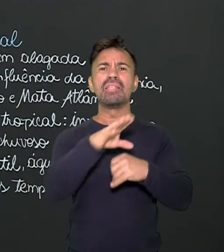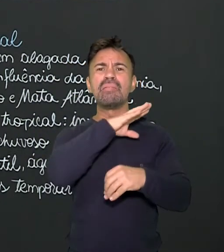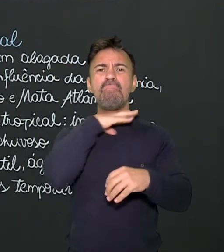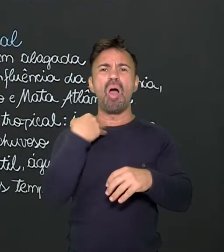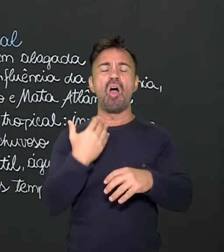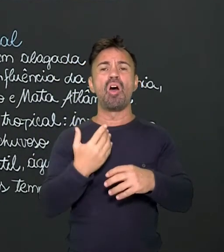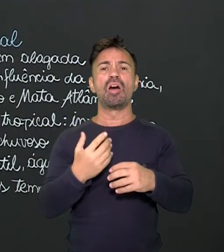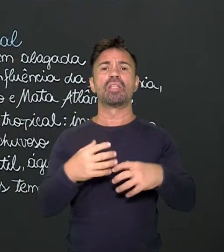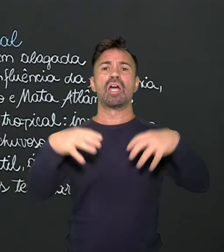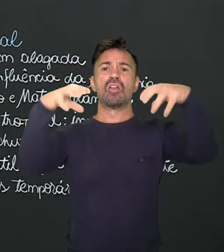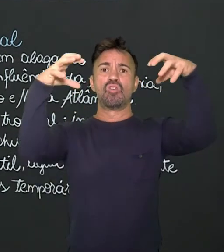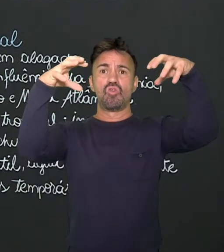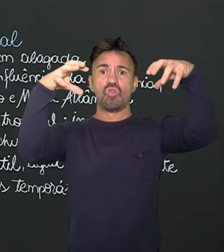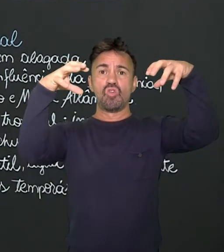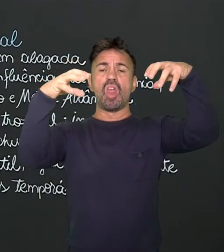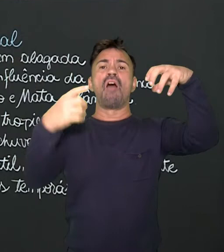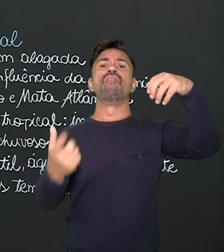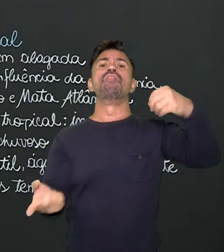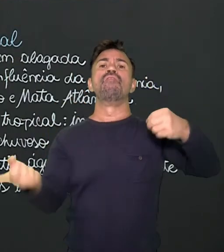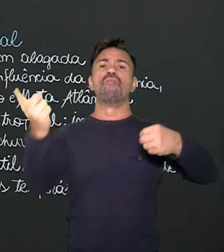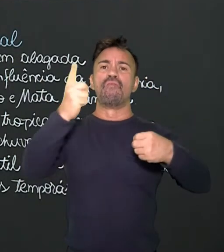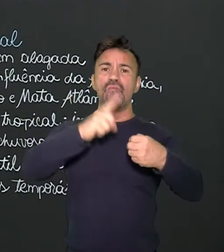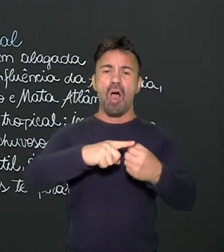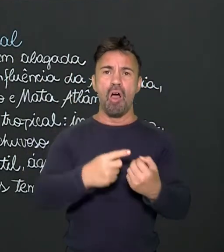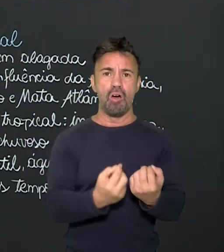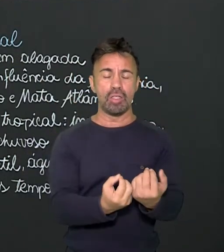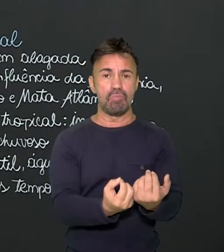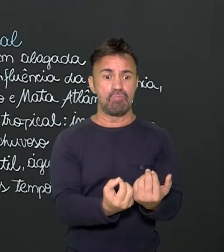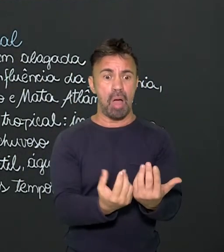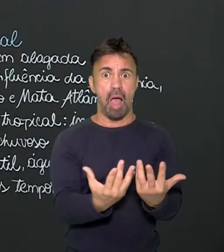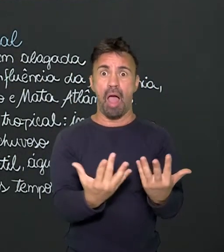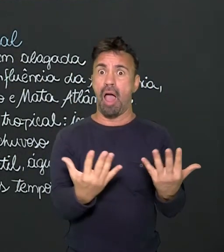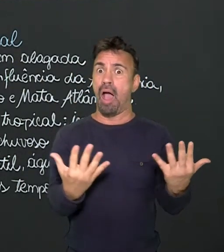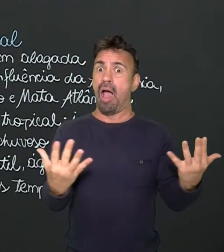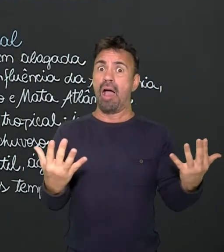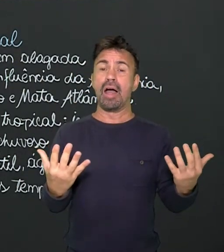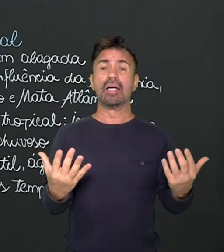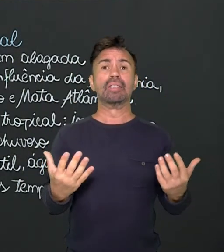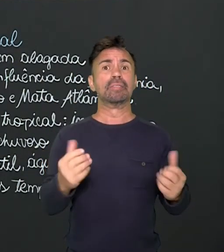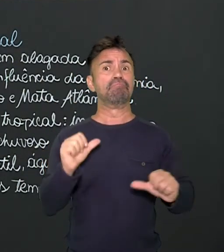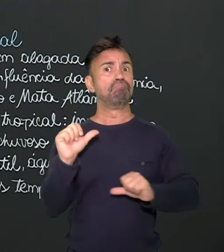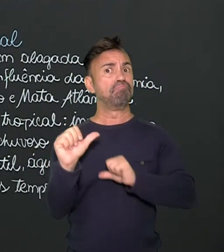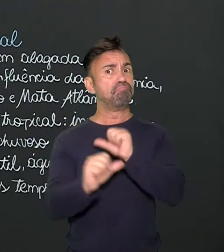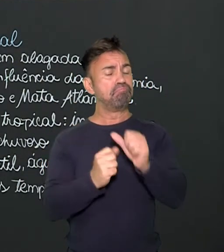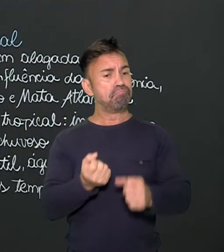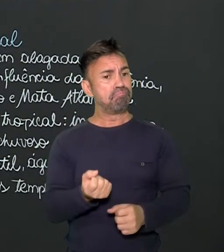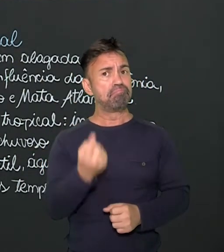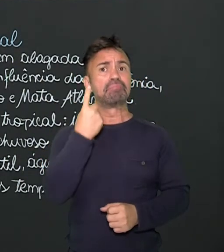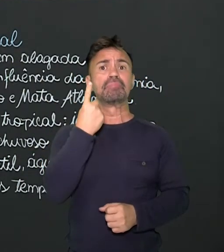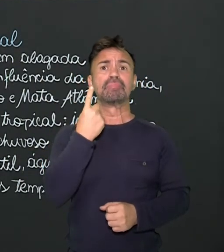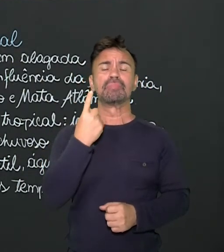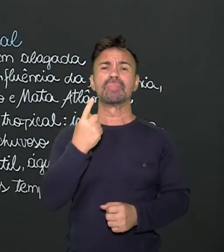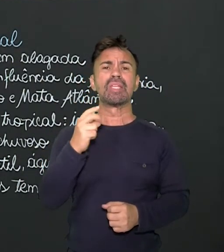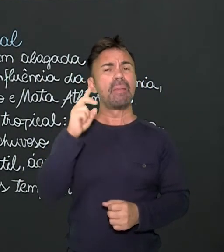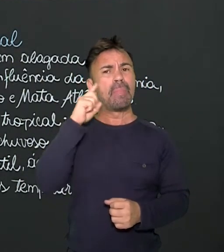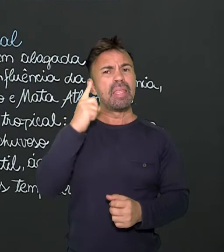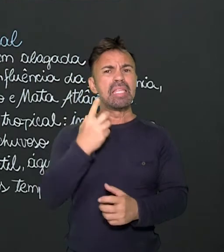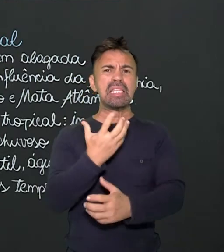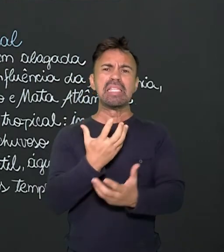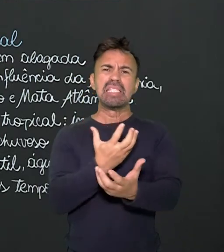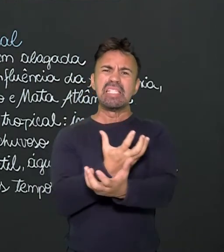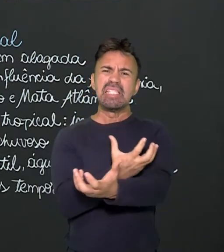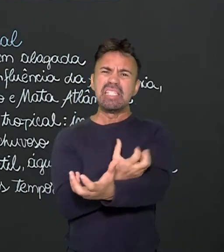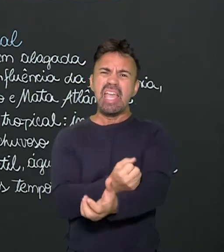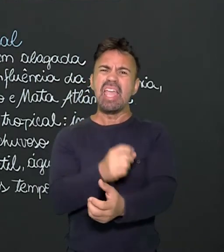mortas. Mas quando chove, né, nos períodos aí de chuva, é impressionante a mudança. Muitos têm a impressão de que a caatinga ela é sempre